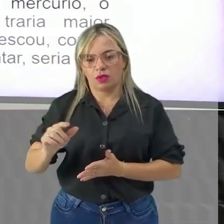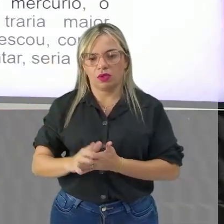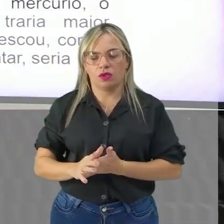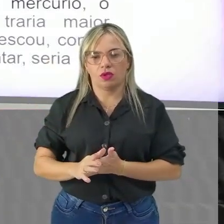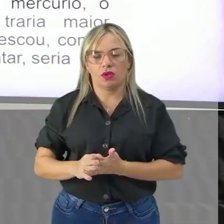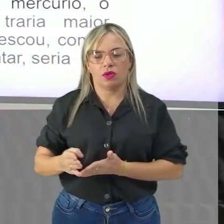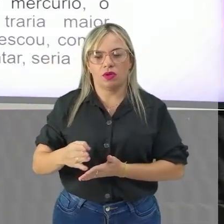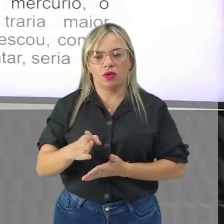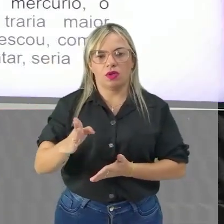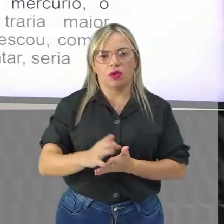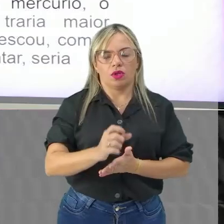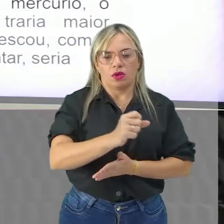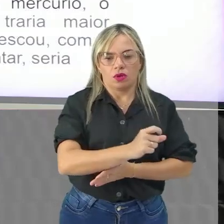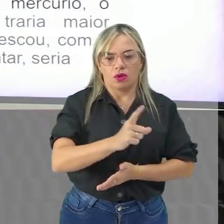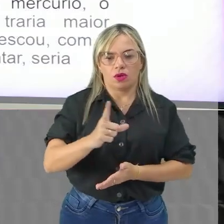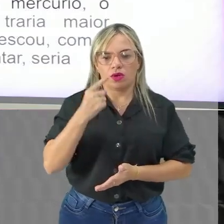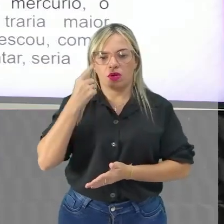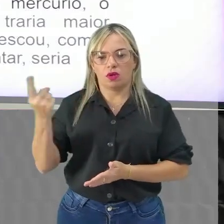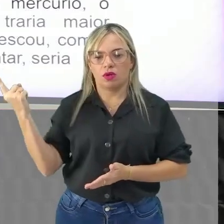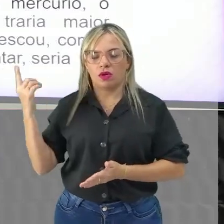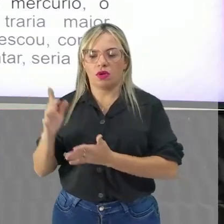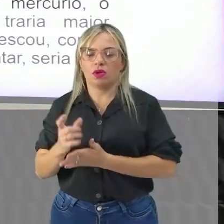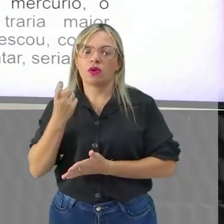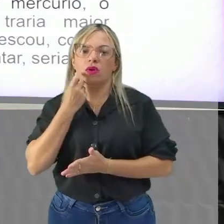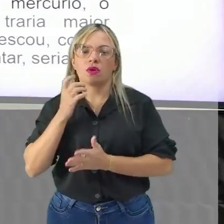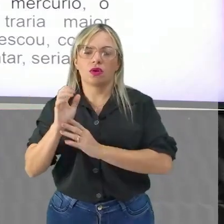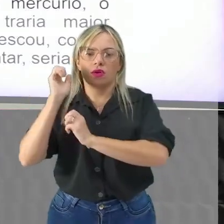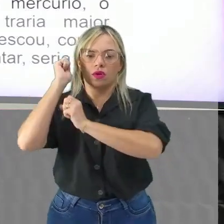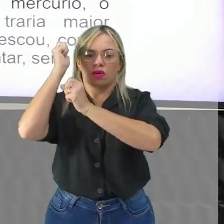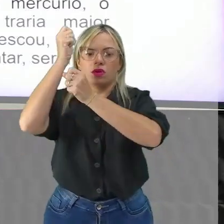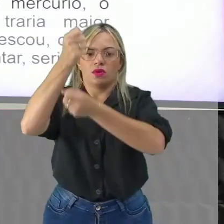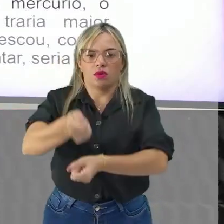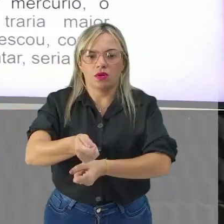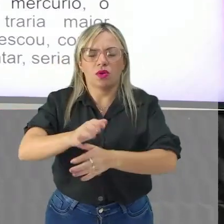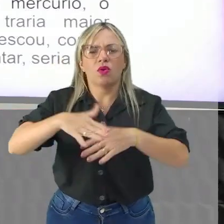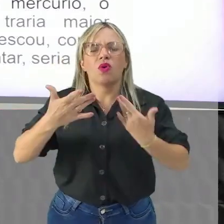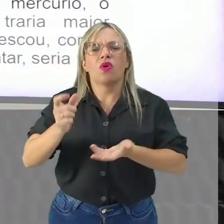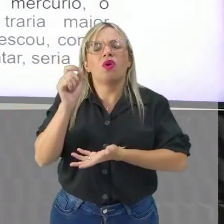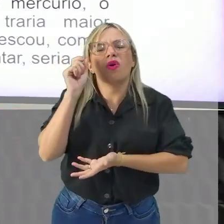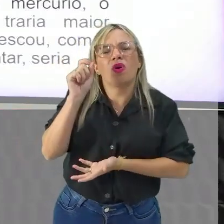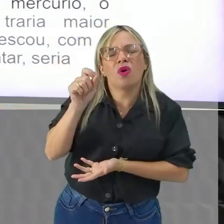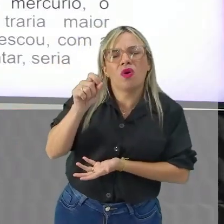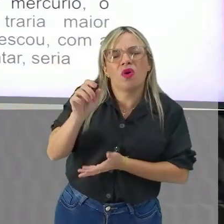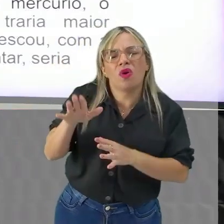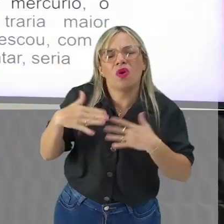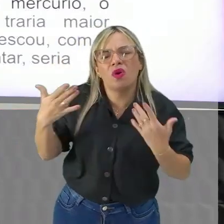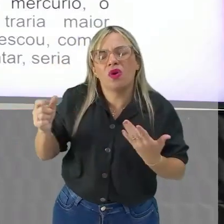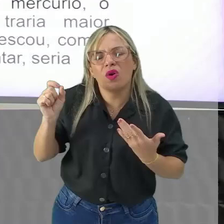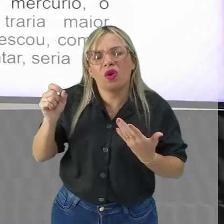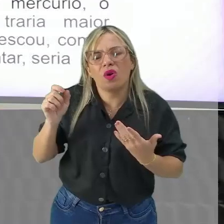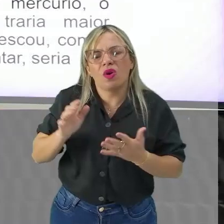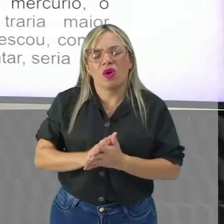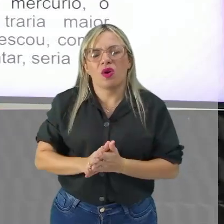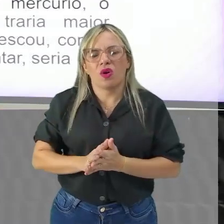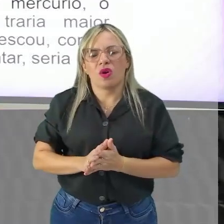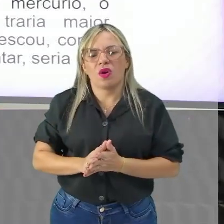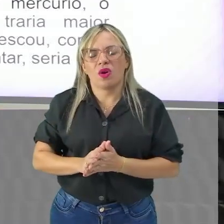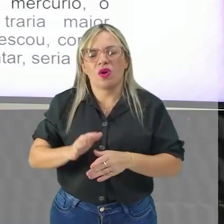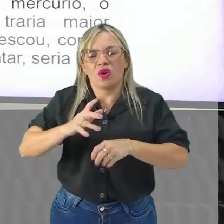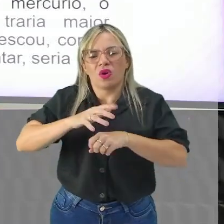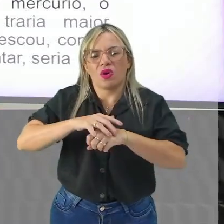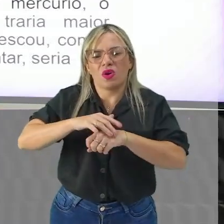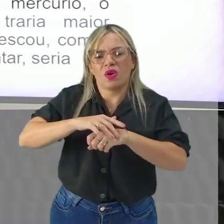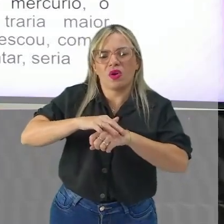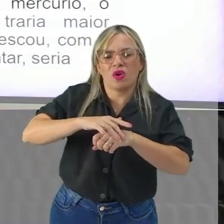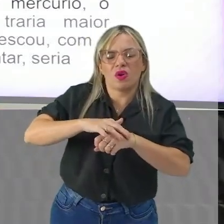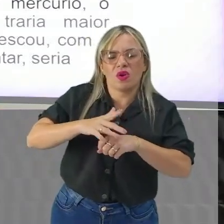tá? Então, qual é o peixe que, se for pescado pelo pescador, vai estar com maior prejuízo, vai ter maior prejuízo